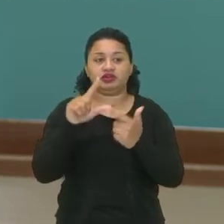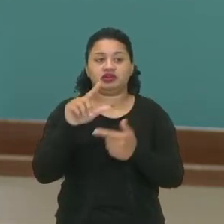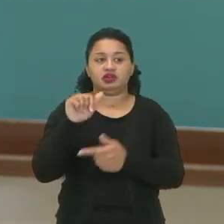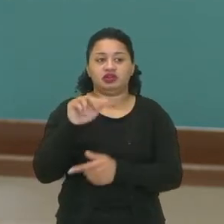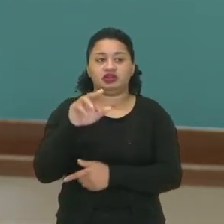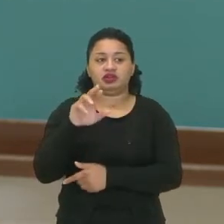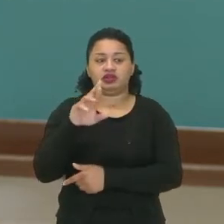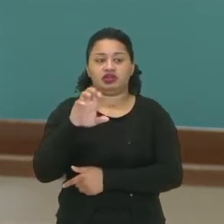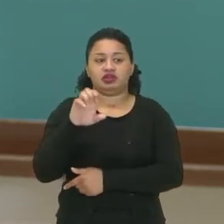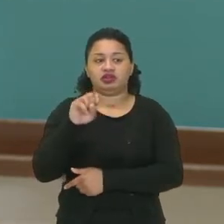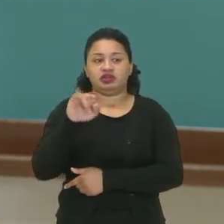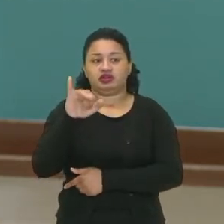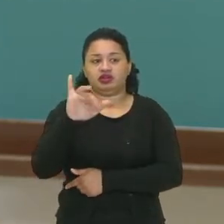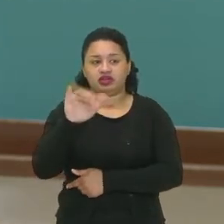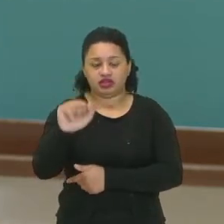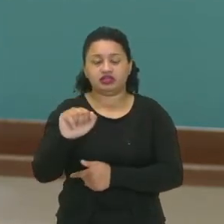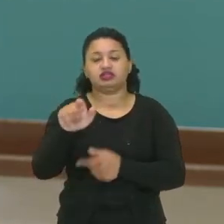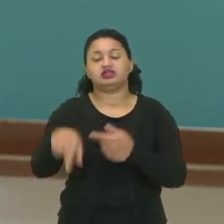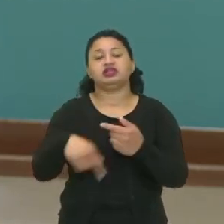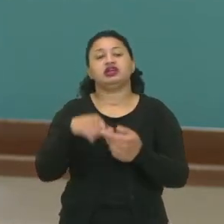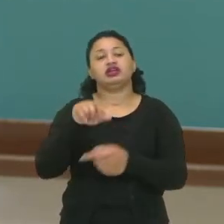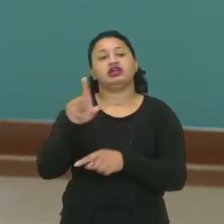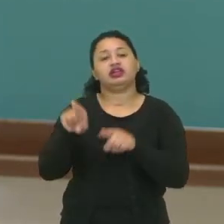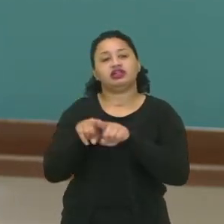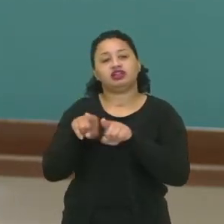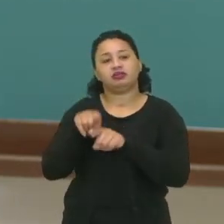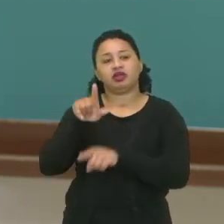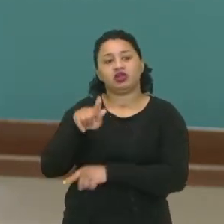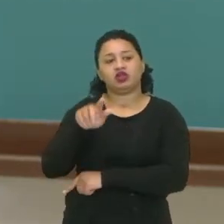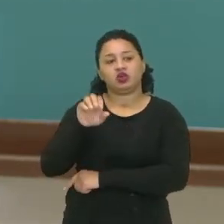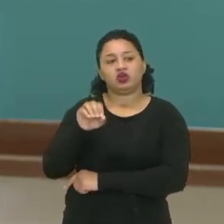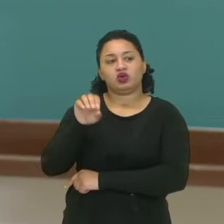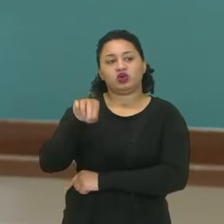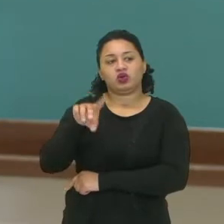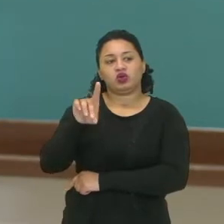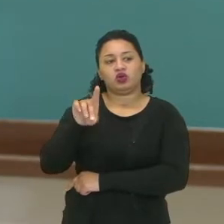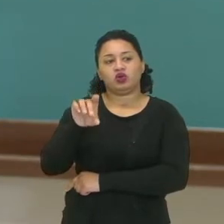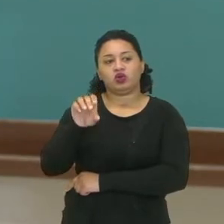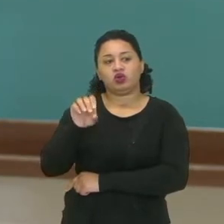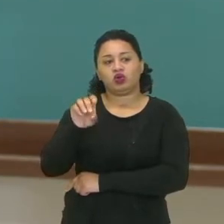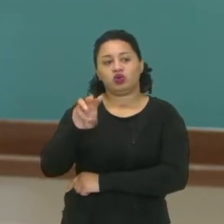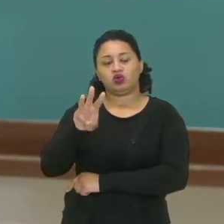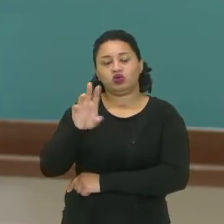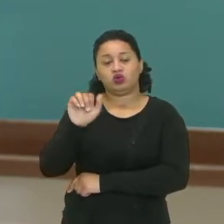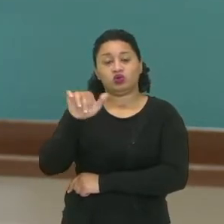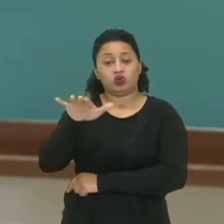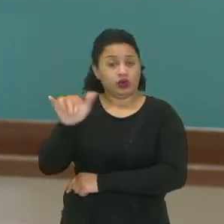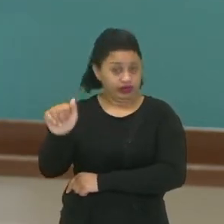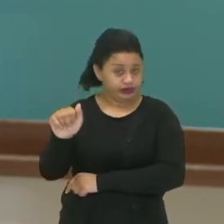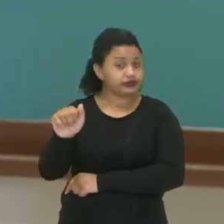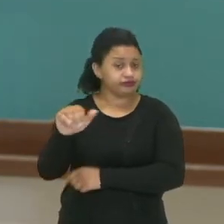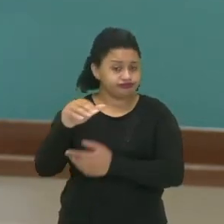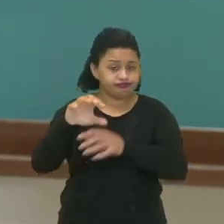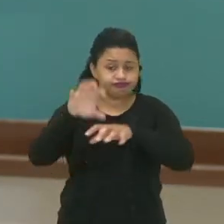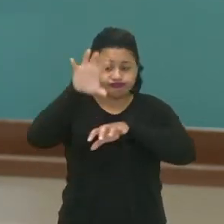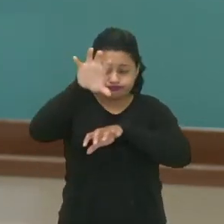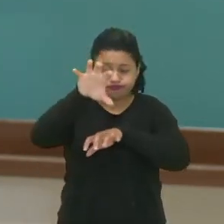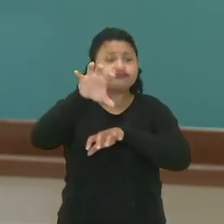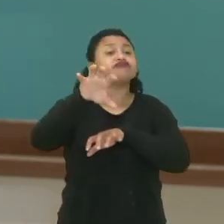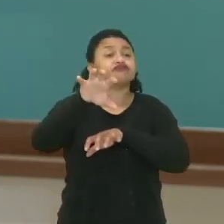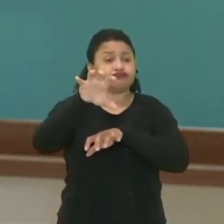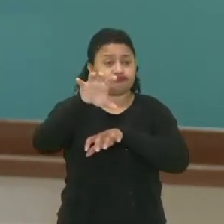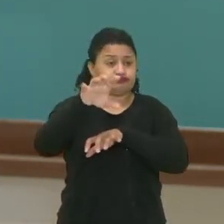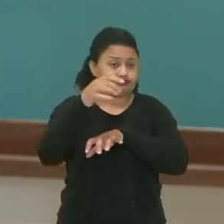o que corresponde hoje à Índia, a América do Sul e a própria África. Então, repare de onde que veio, de